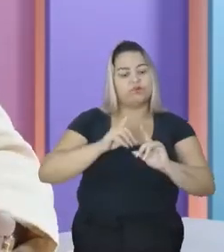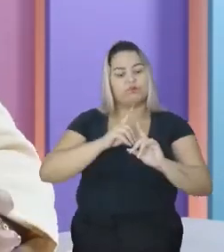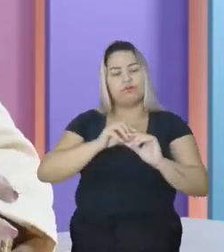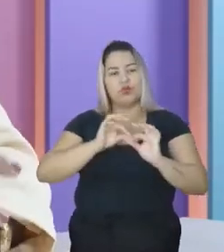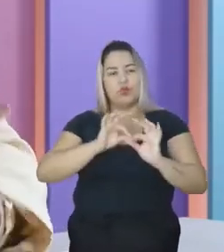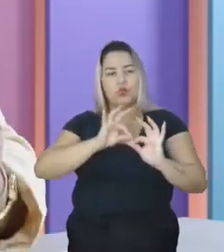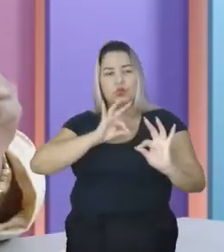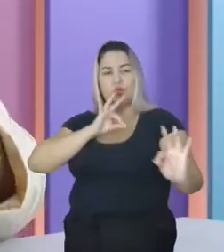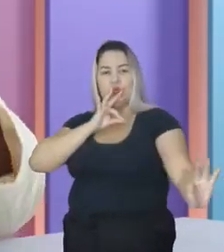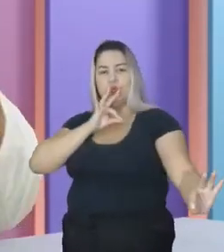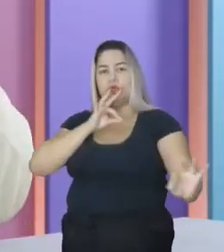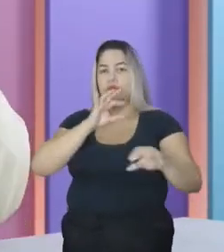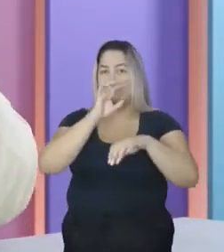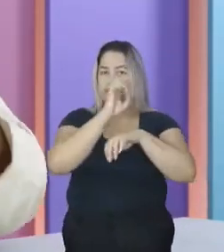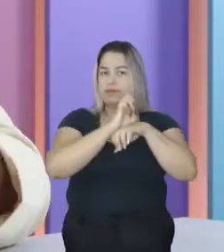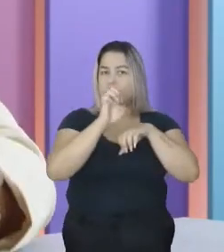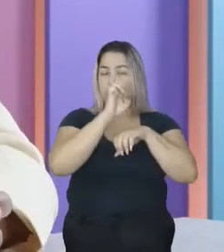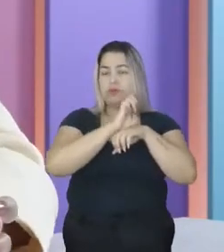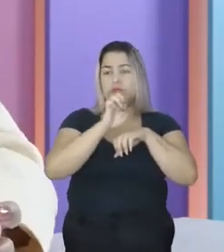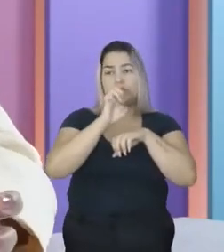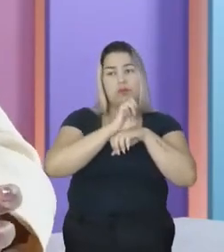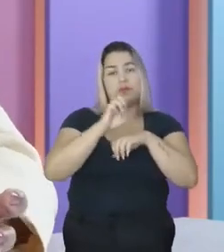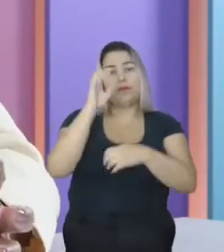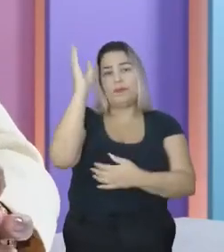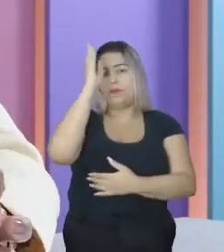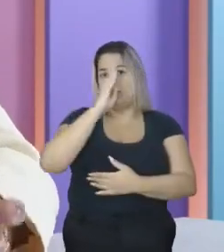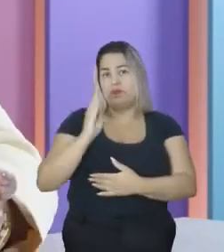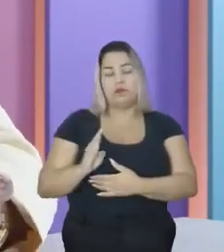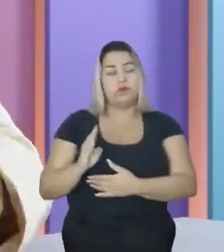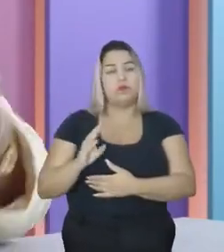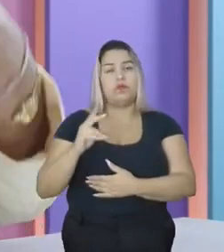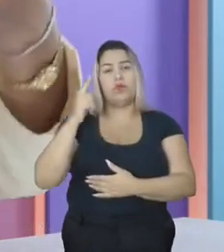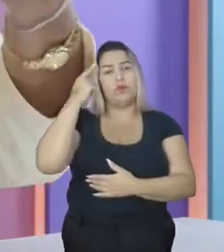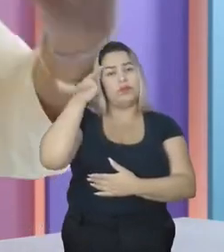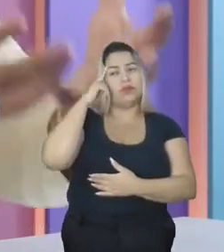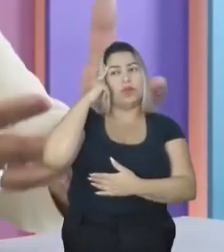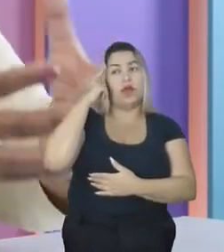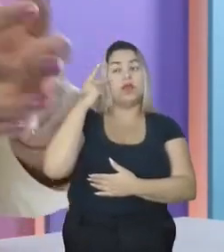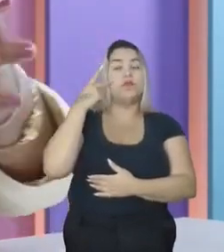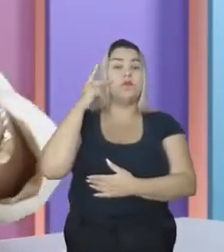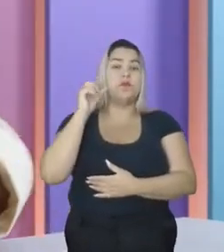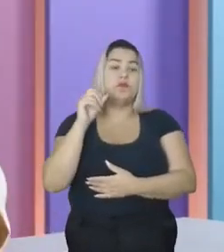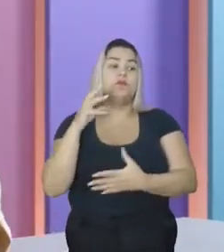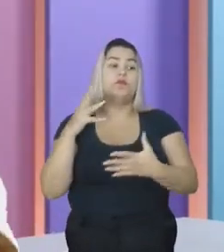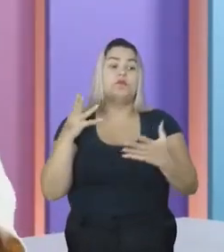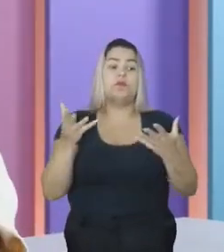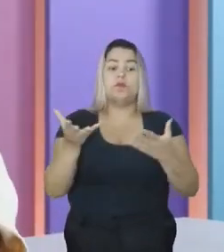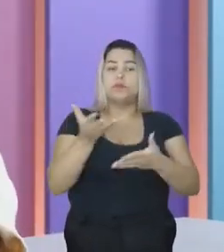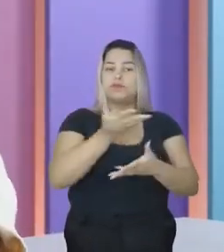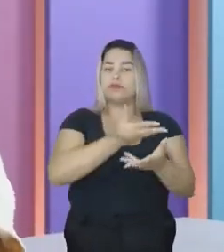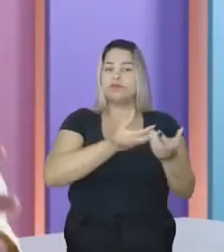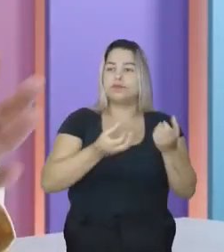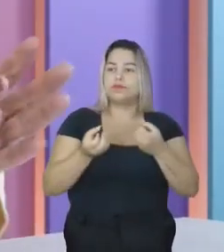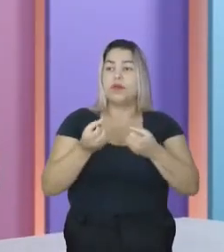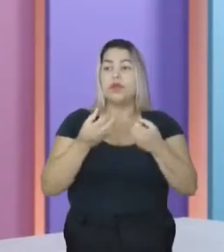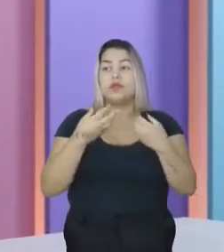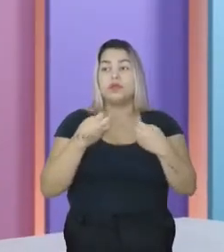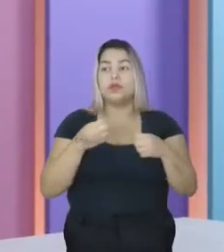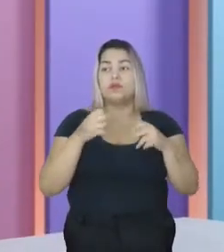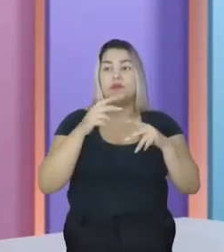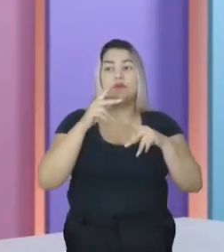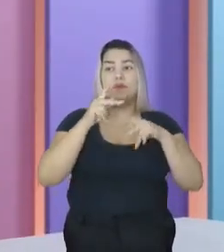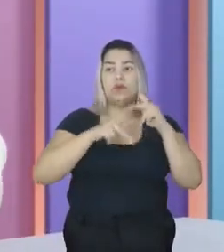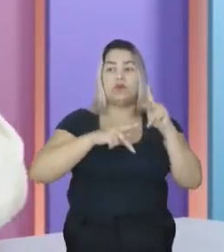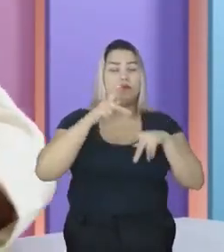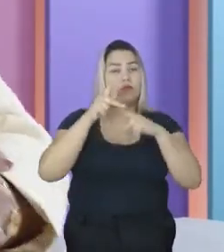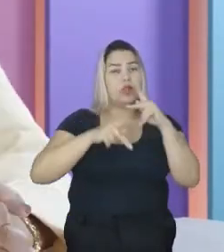do Estado. O Estado brasileiro não foi pensado para atender essa população. Então, por isso que se